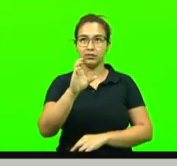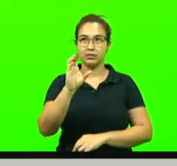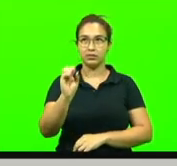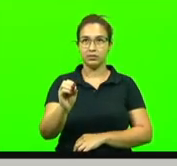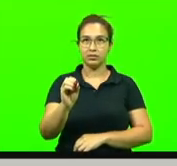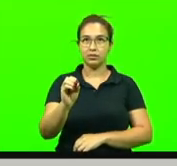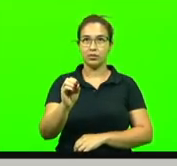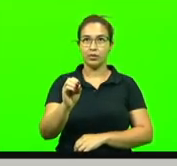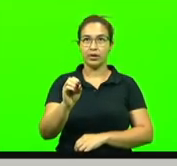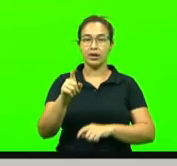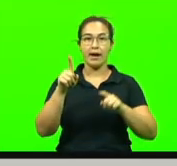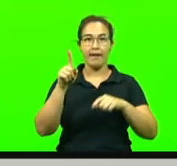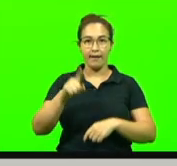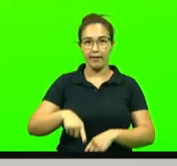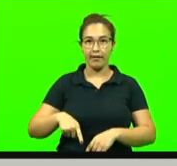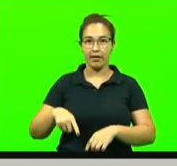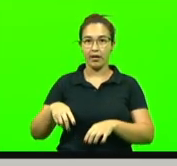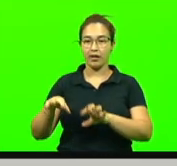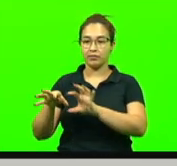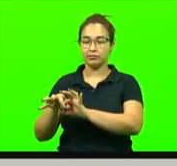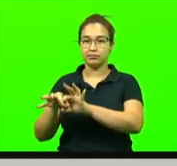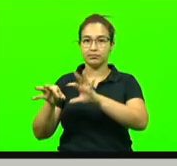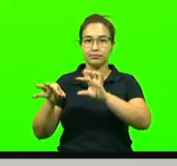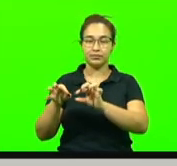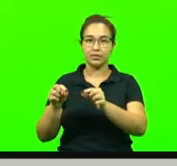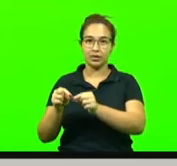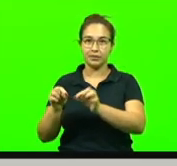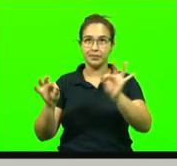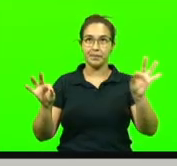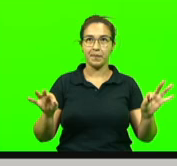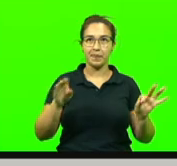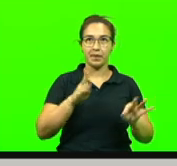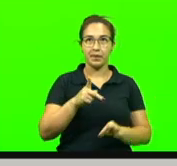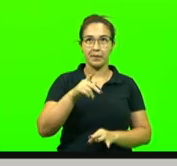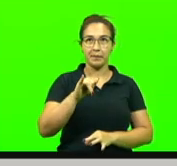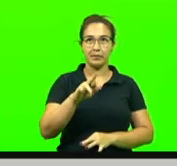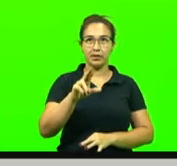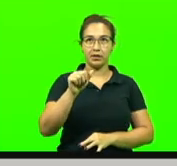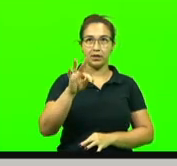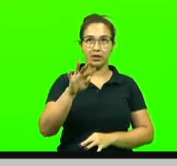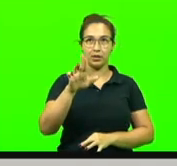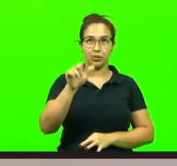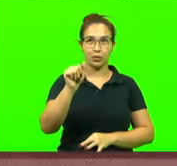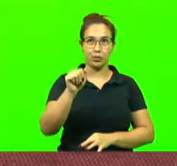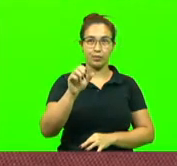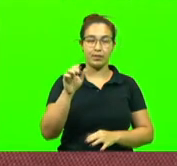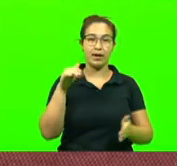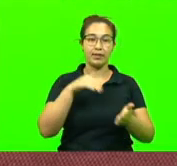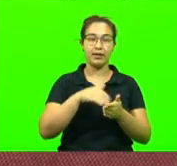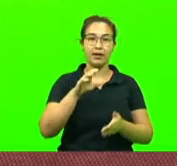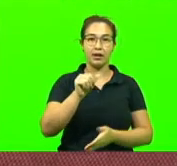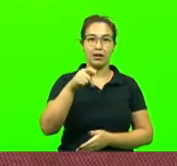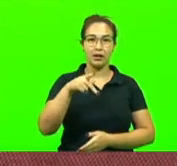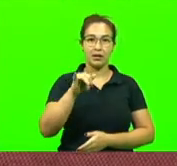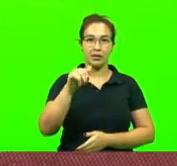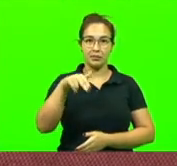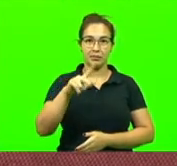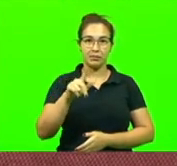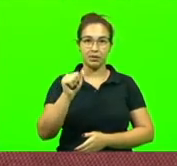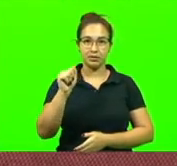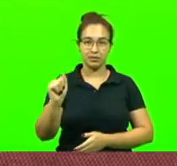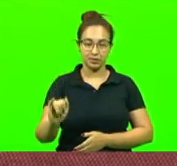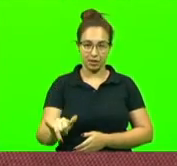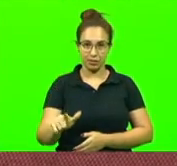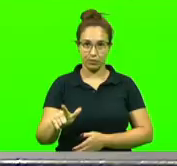que liga as cidades de Piratuba e Capinzal. Em discussão, em votação,